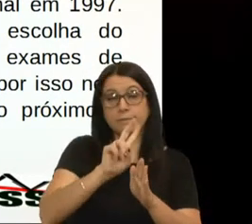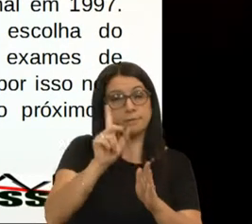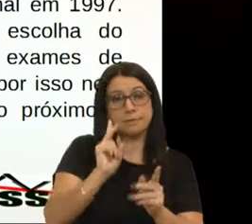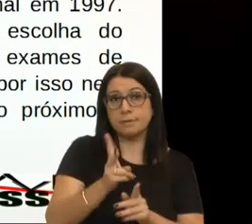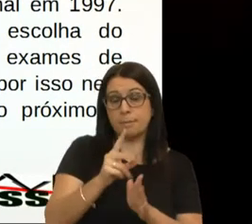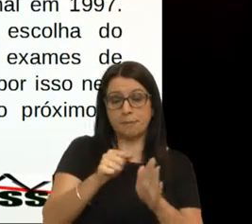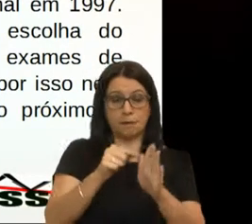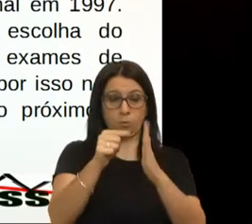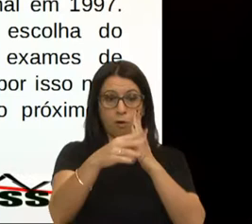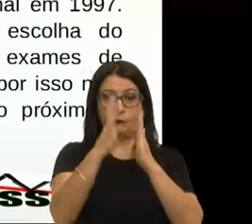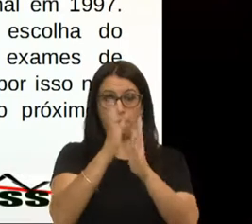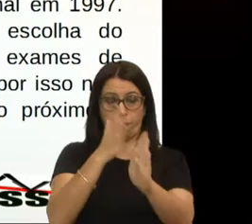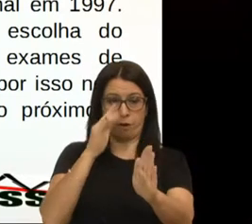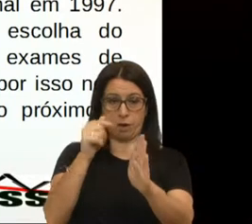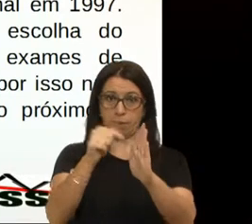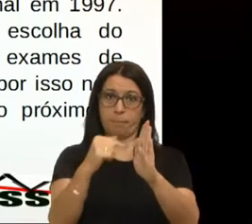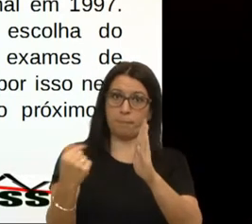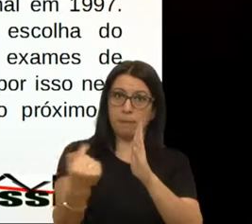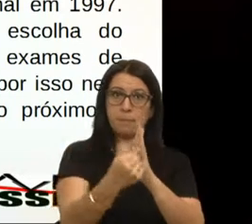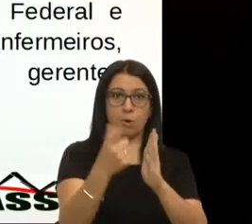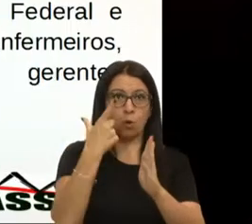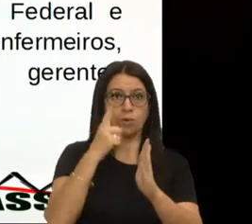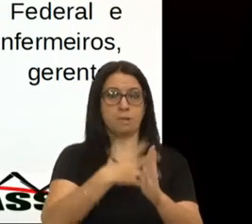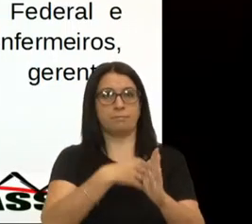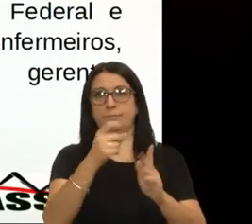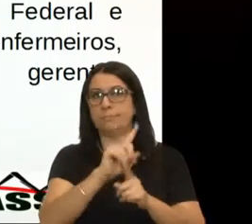é o próximo a receber o órgão.